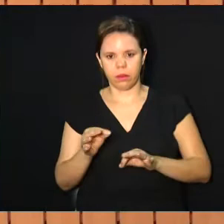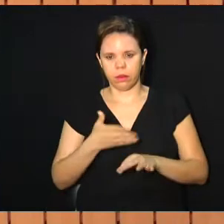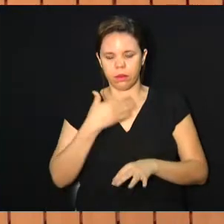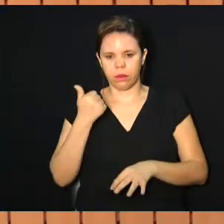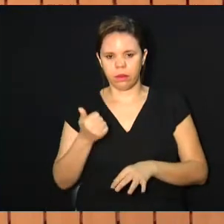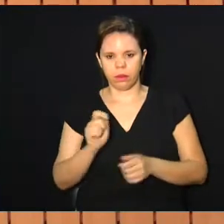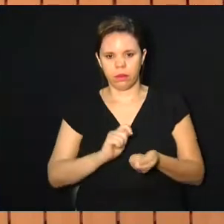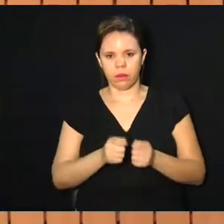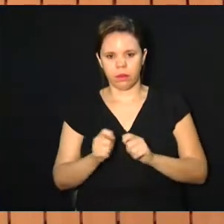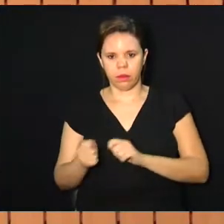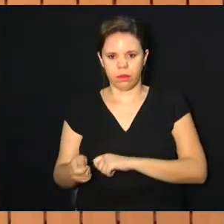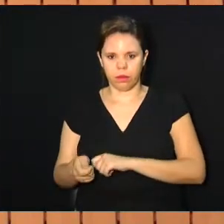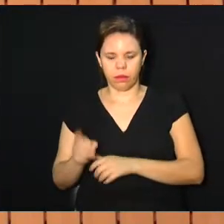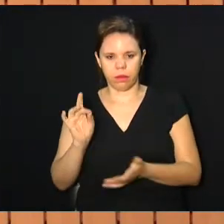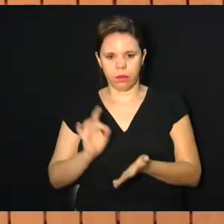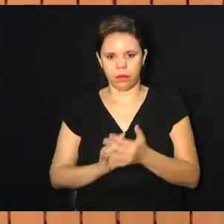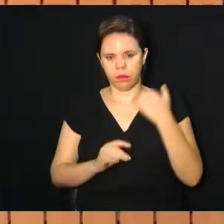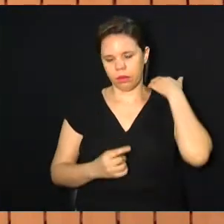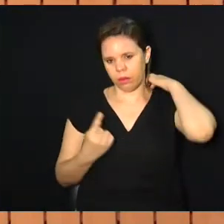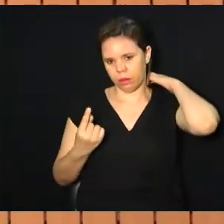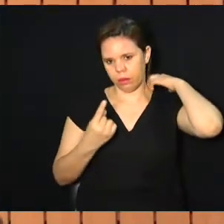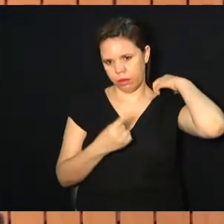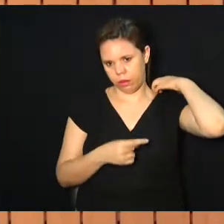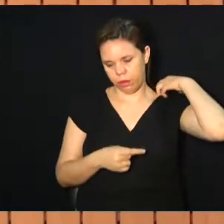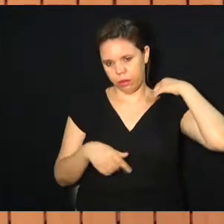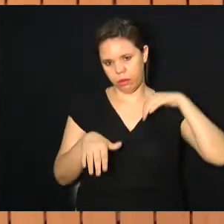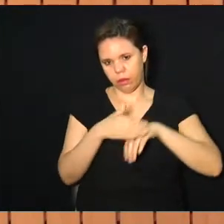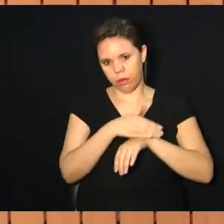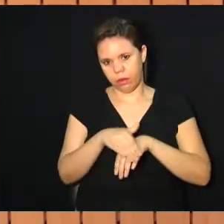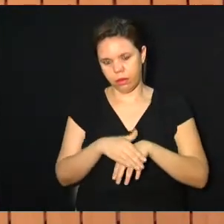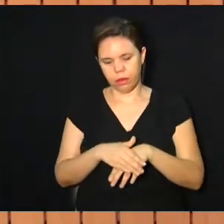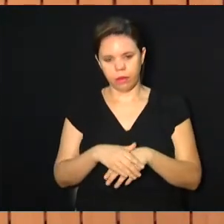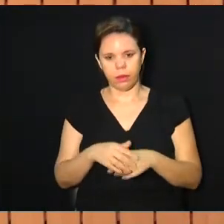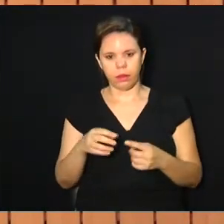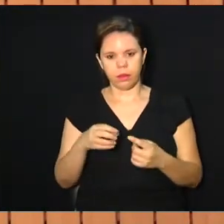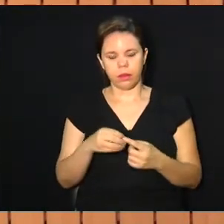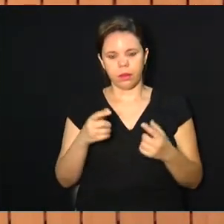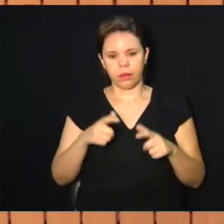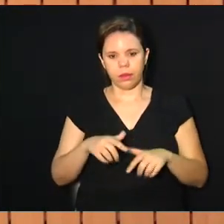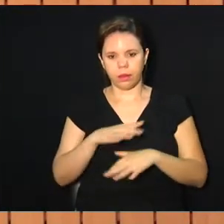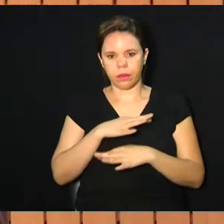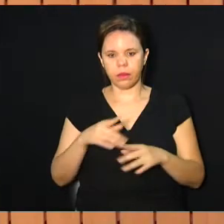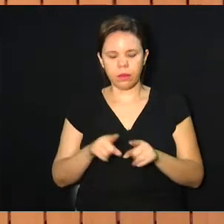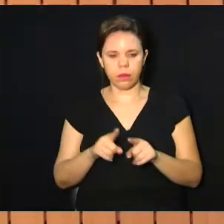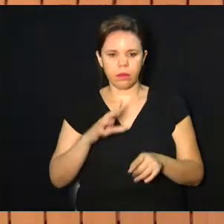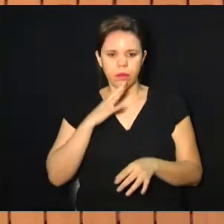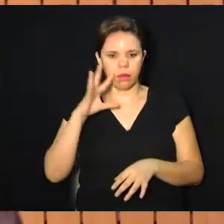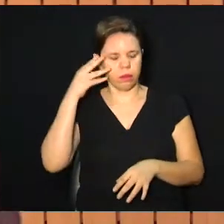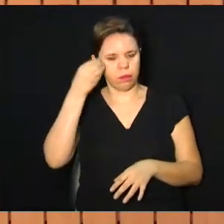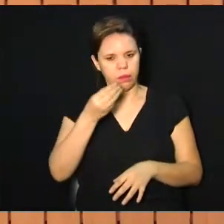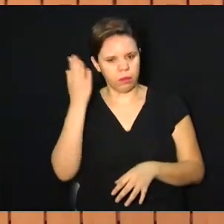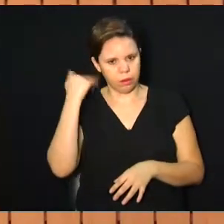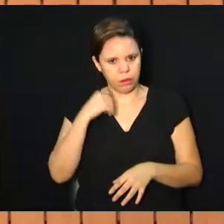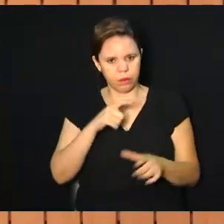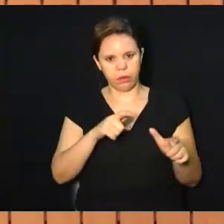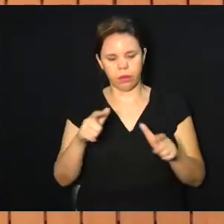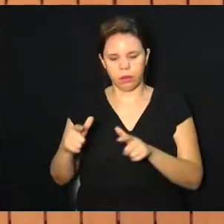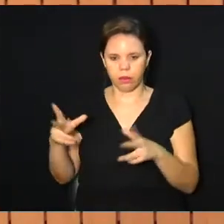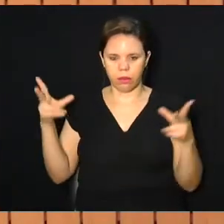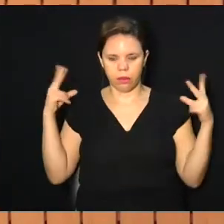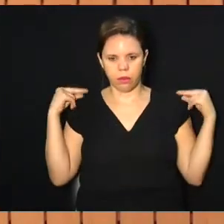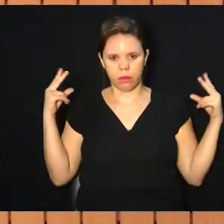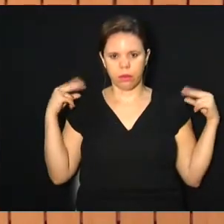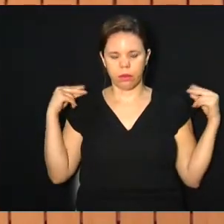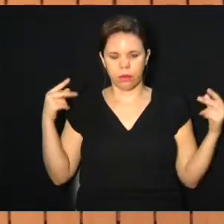fique adaptável à realidade de cada uma das ruas, dos pontos da cidade, que os usuários têm bastante conhecimento, sabem, conhecem o motorista,